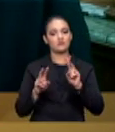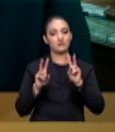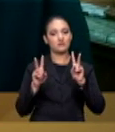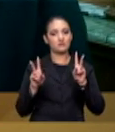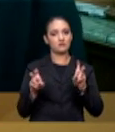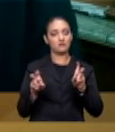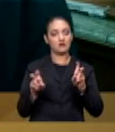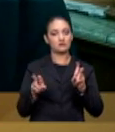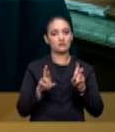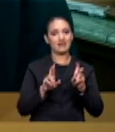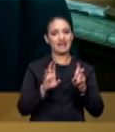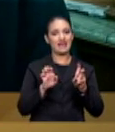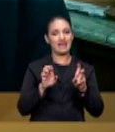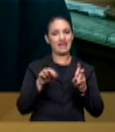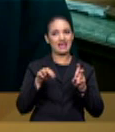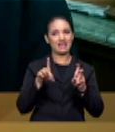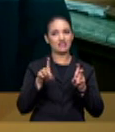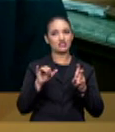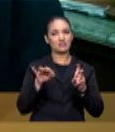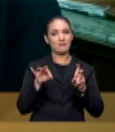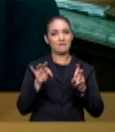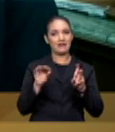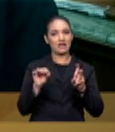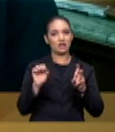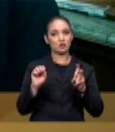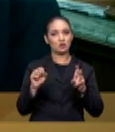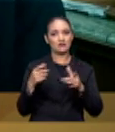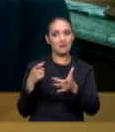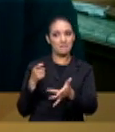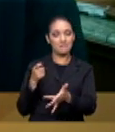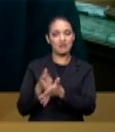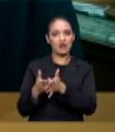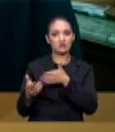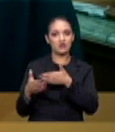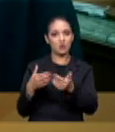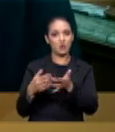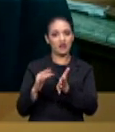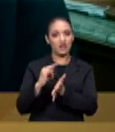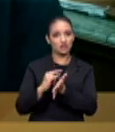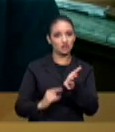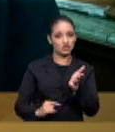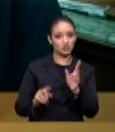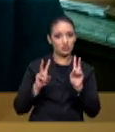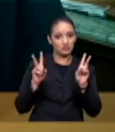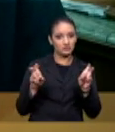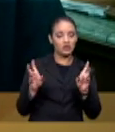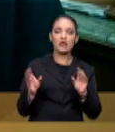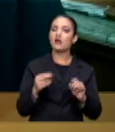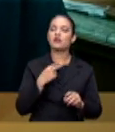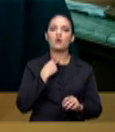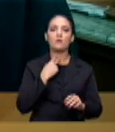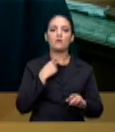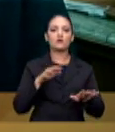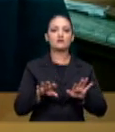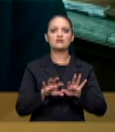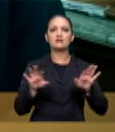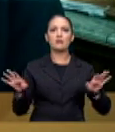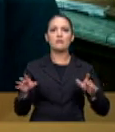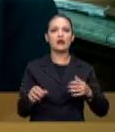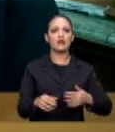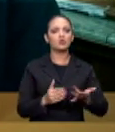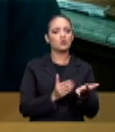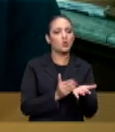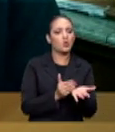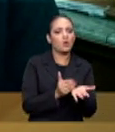sobre rendimentos pagos a qualquer título, não pode ser dissociada da primeira parte